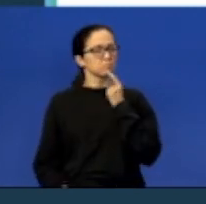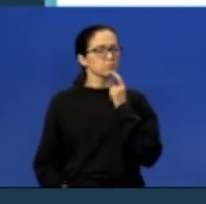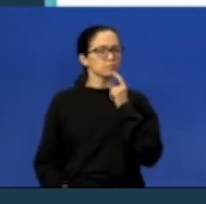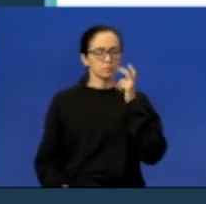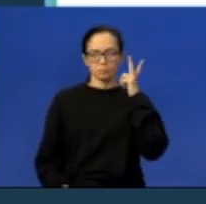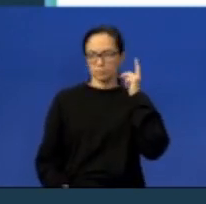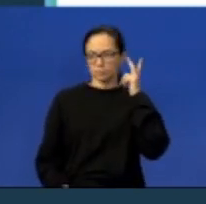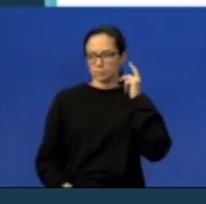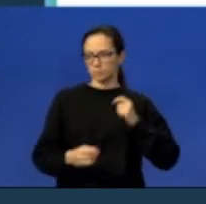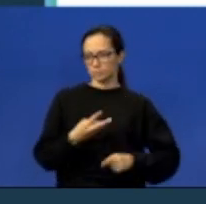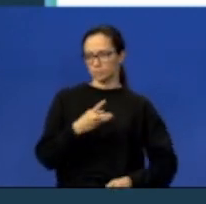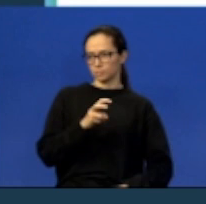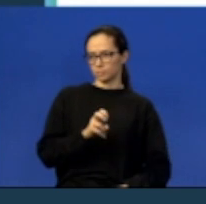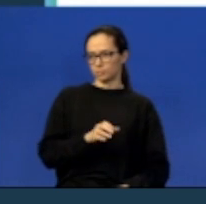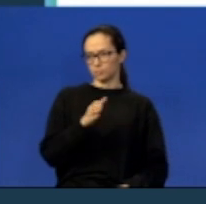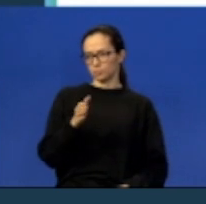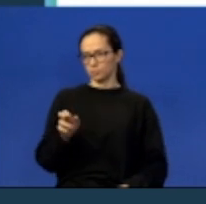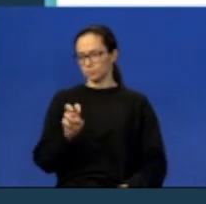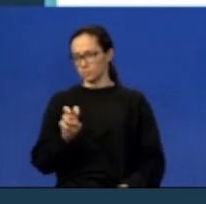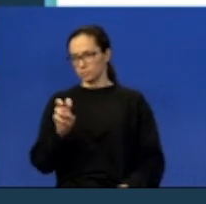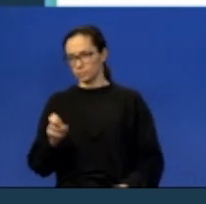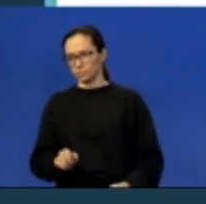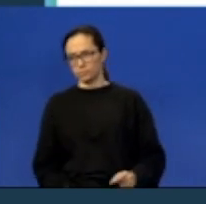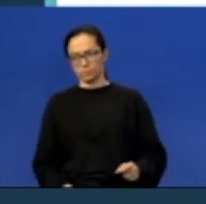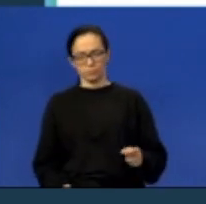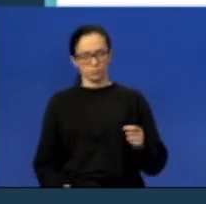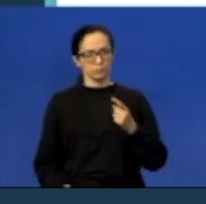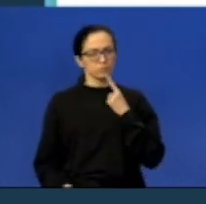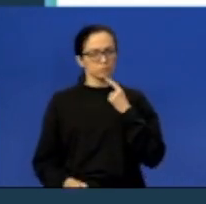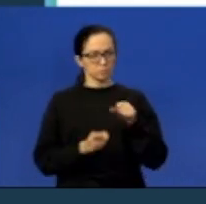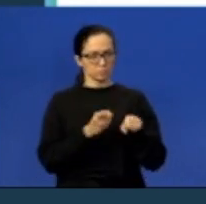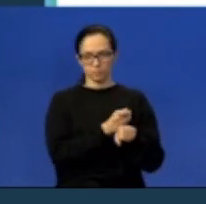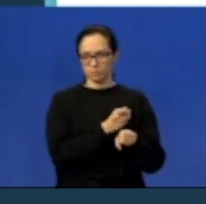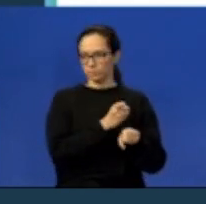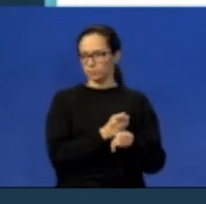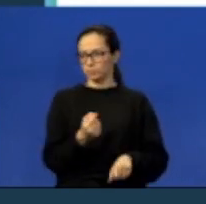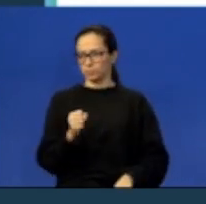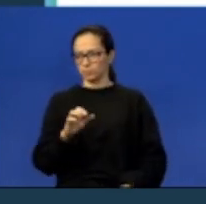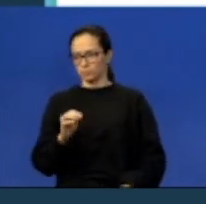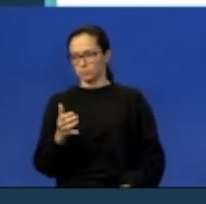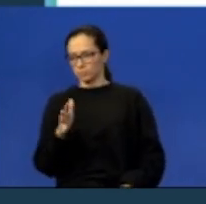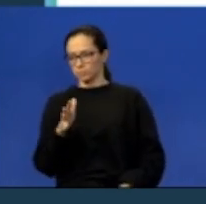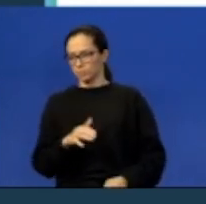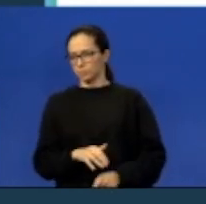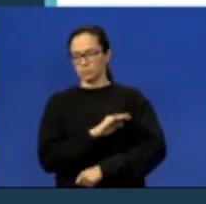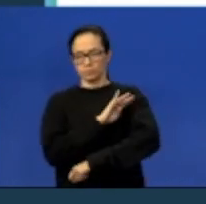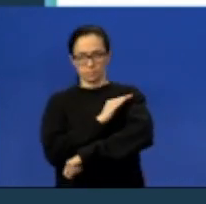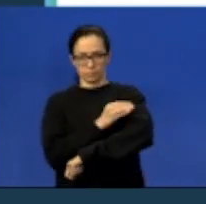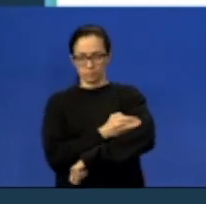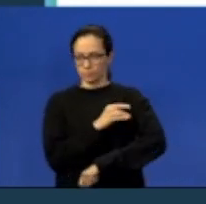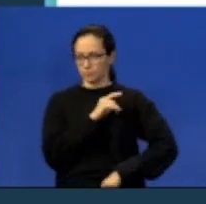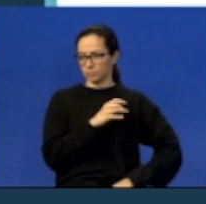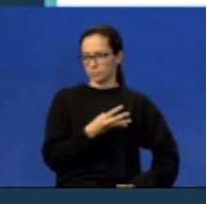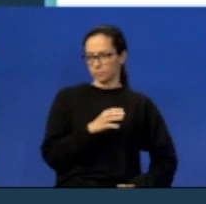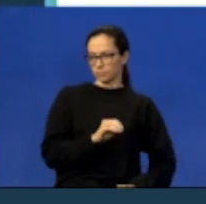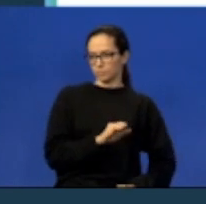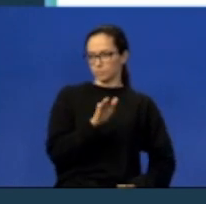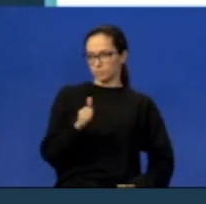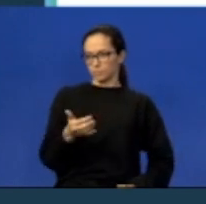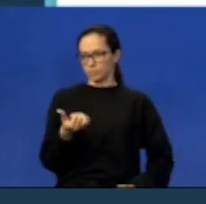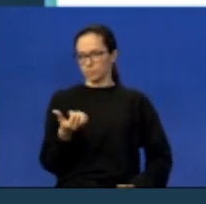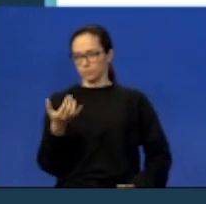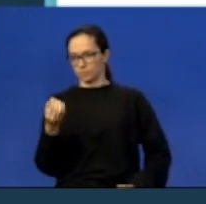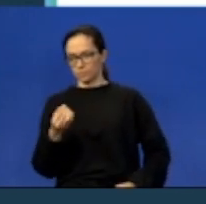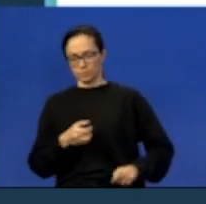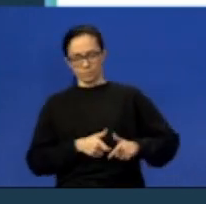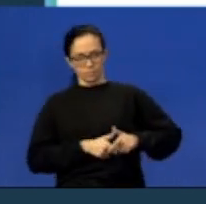ele varia de 35 a 55, o sangue coagulado em torno de 80, o músculo ele varia de 40 a 60,